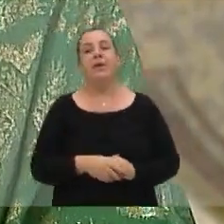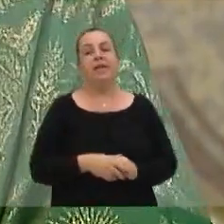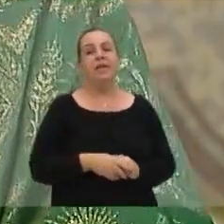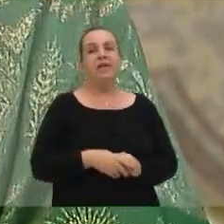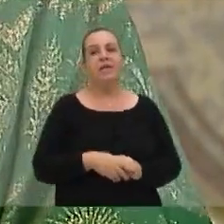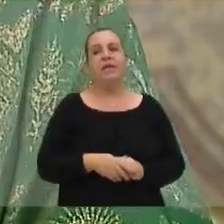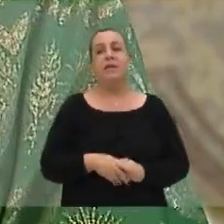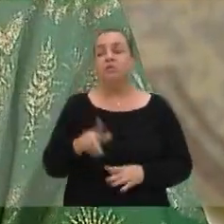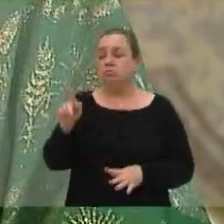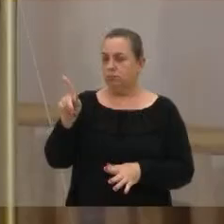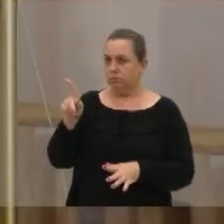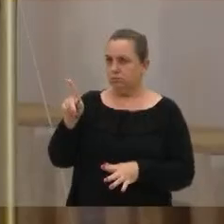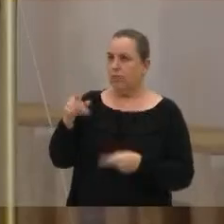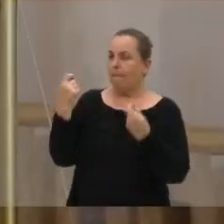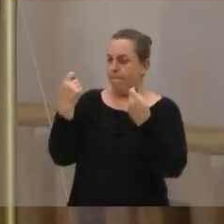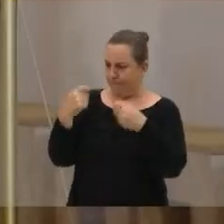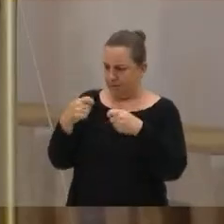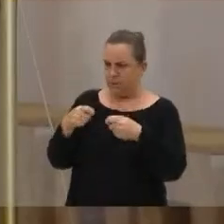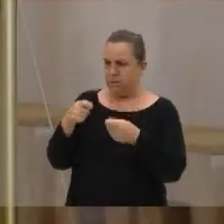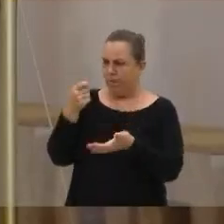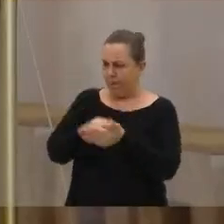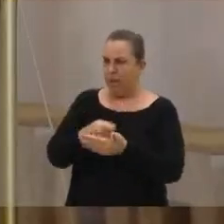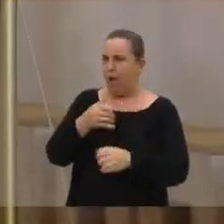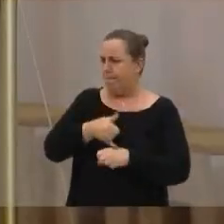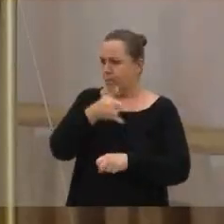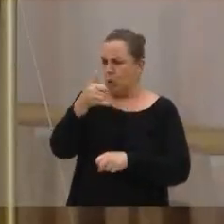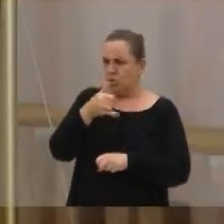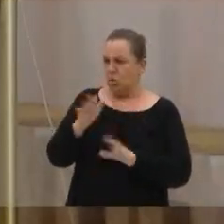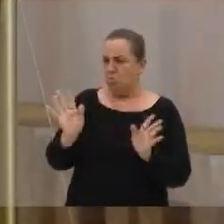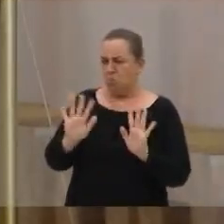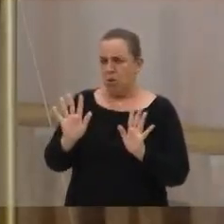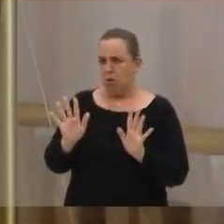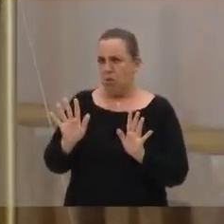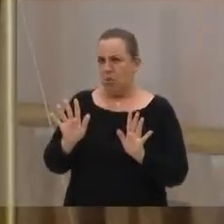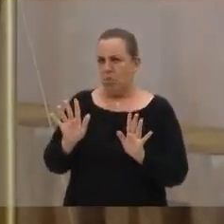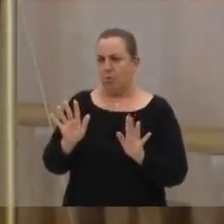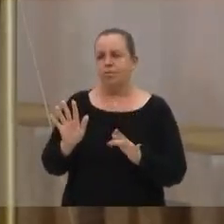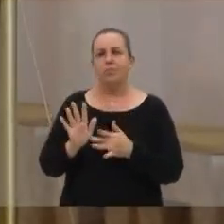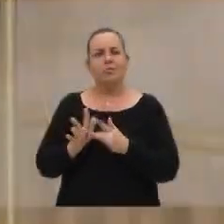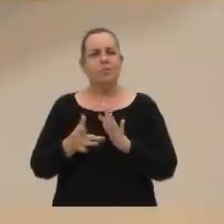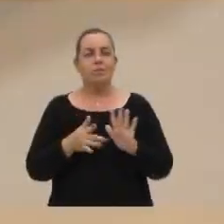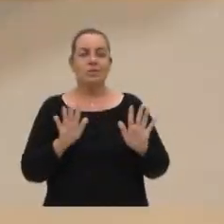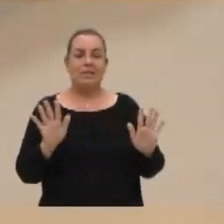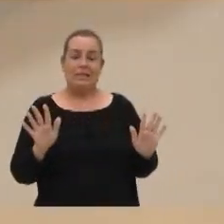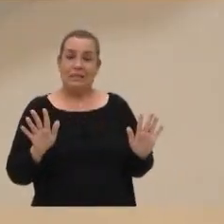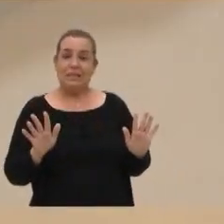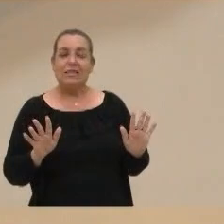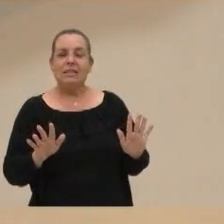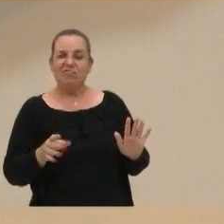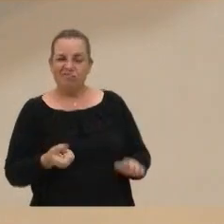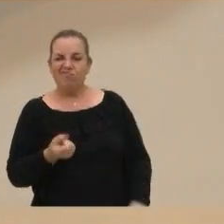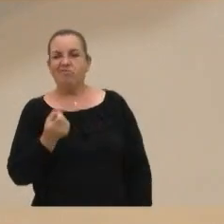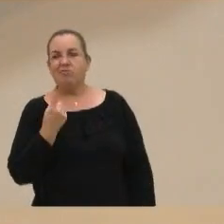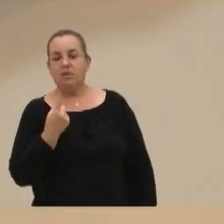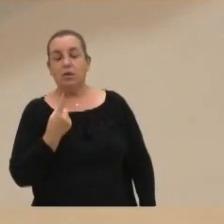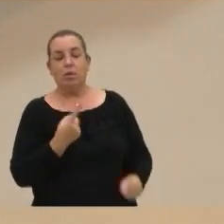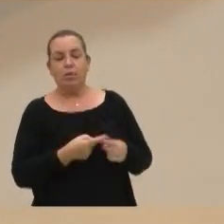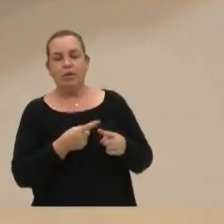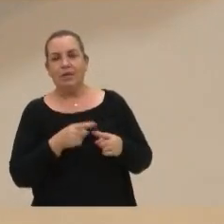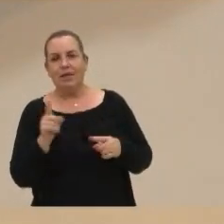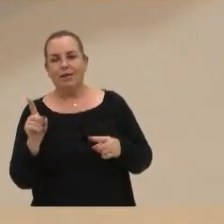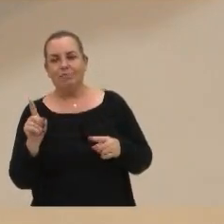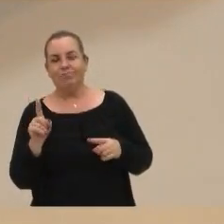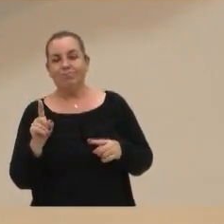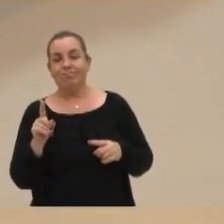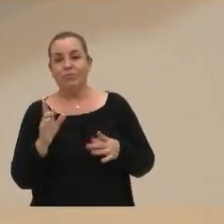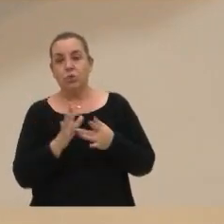É lícito ou não pagar imposto de César? Jesus está encurralado. Mas por que encurralado?